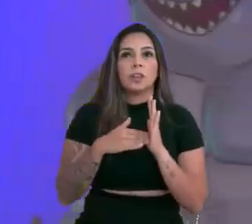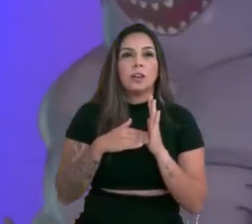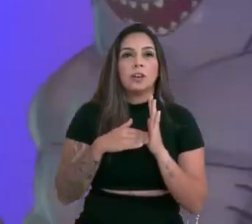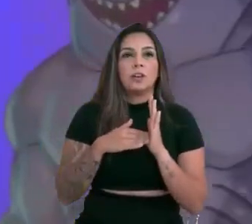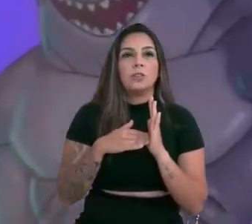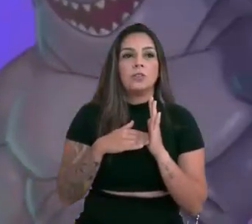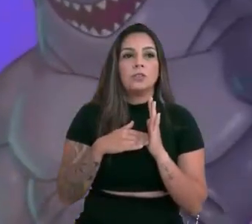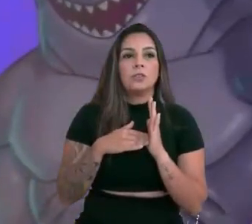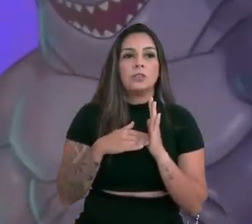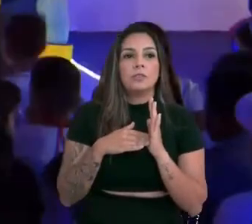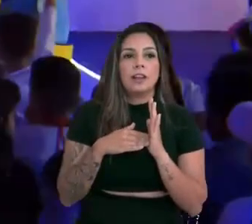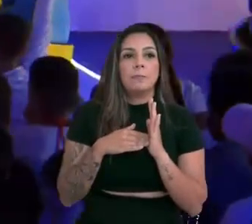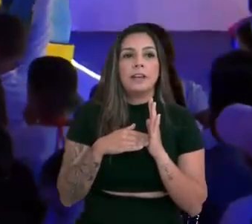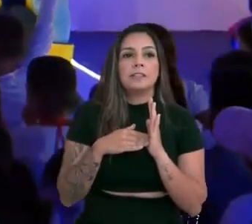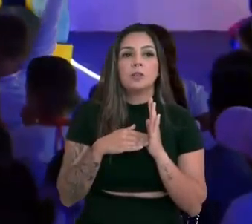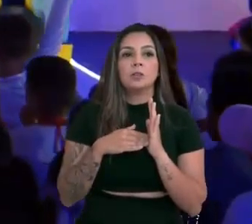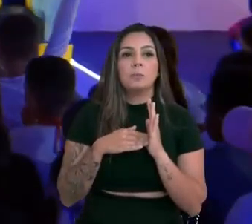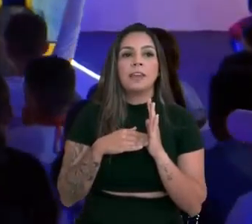estão animados?